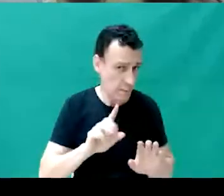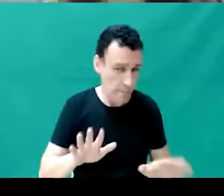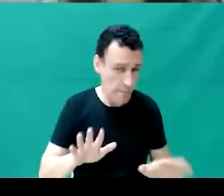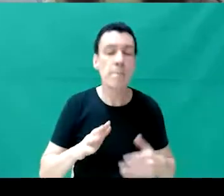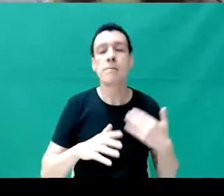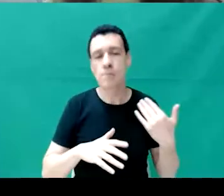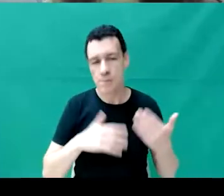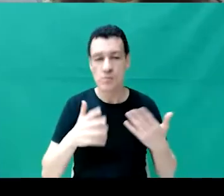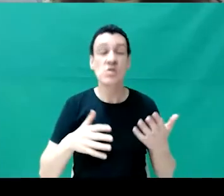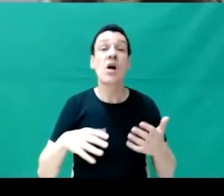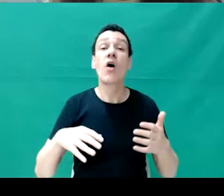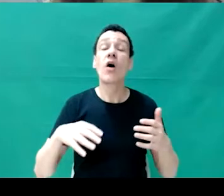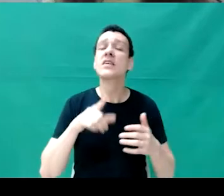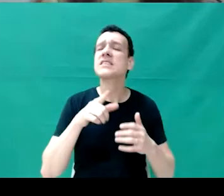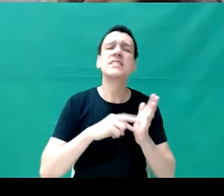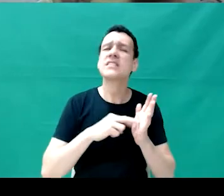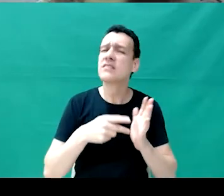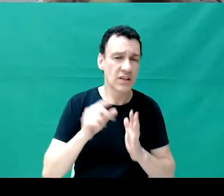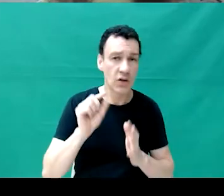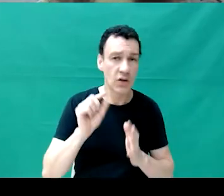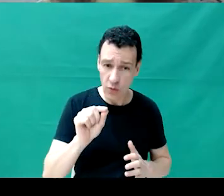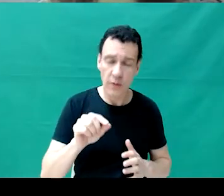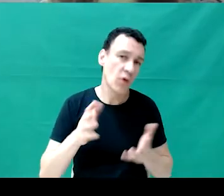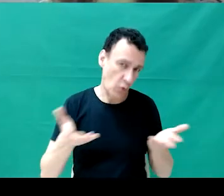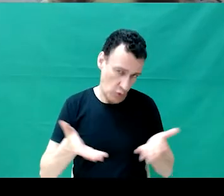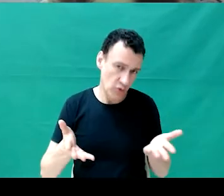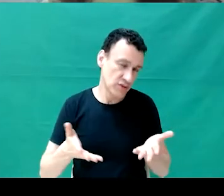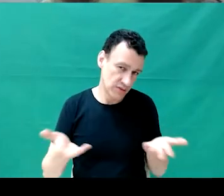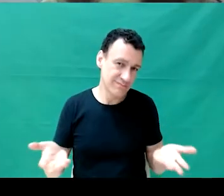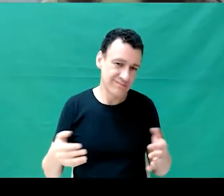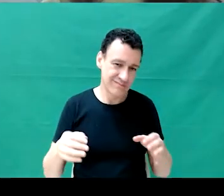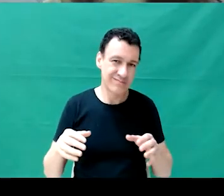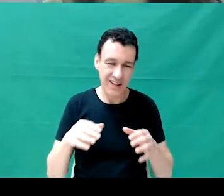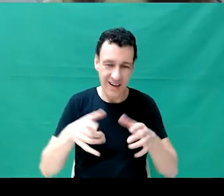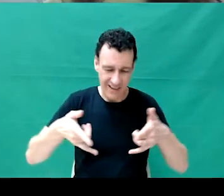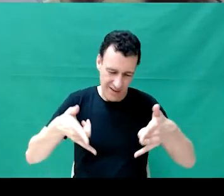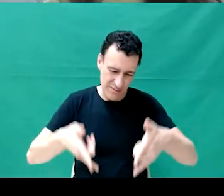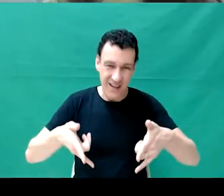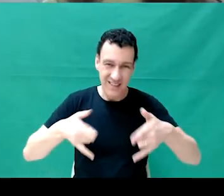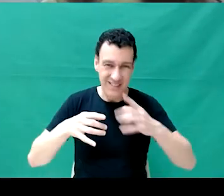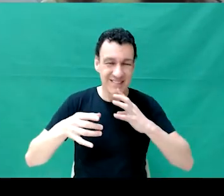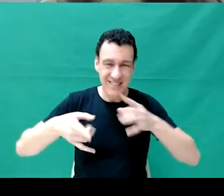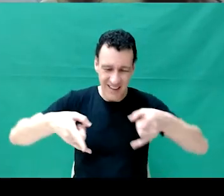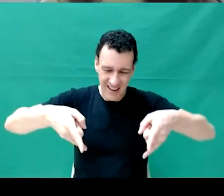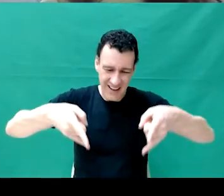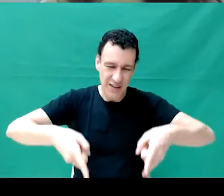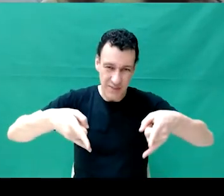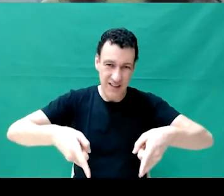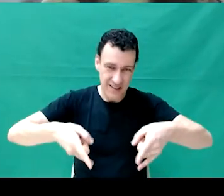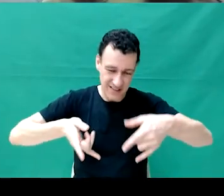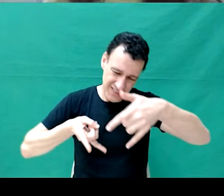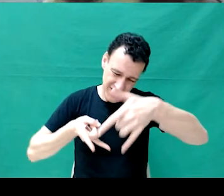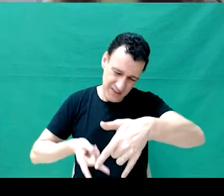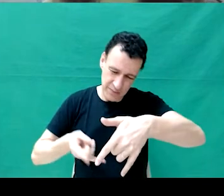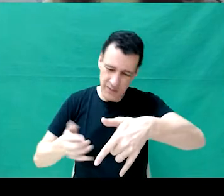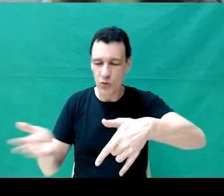Quando a gente fala em criado mudo, é o nome daquele imóvel que vem colocado assim na cabeceira, não sei se você sabe. E aí,